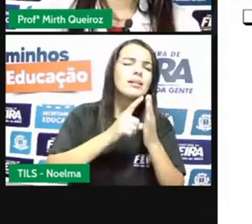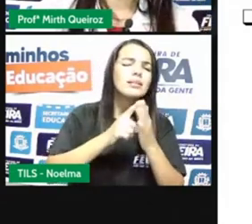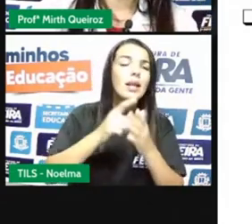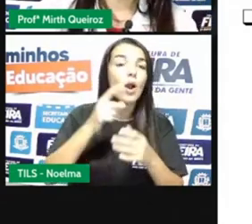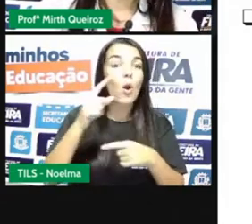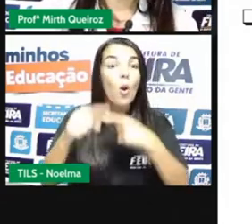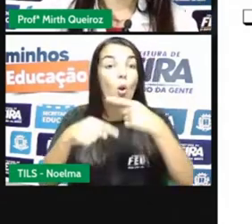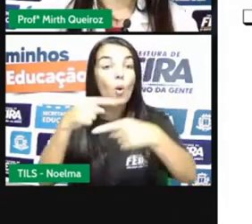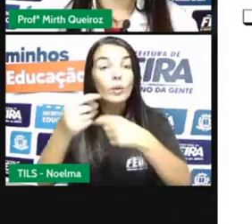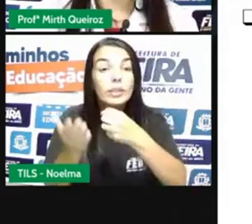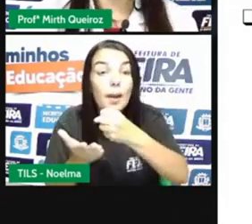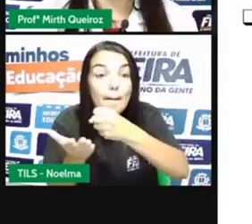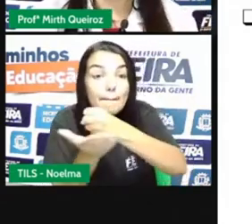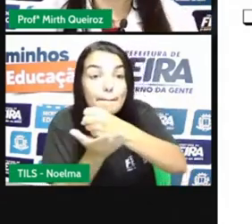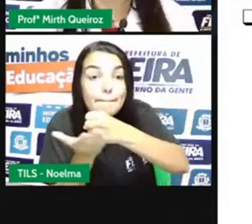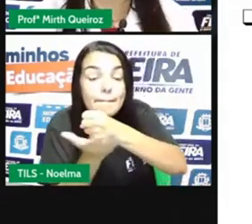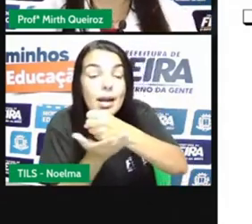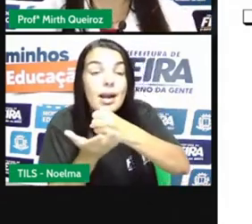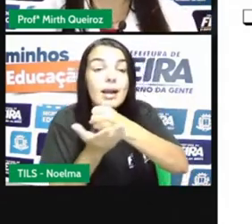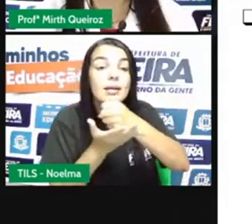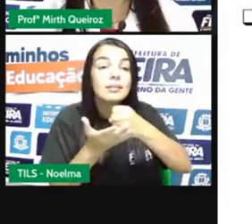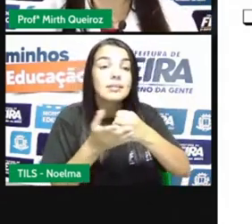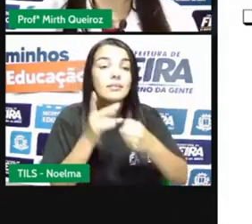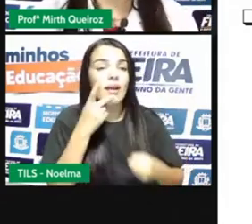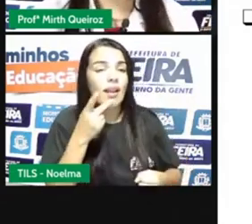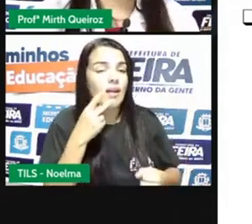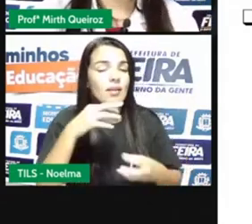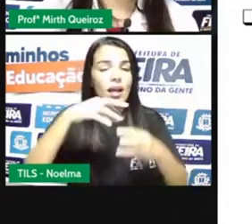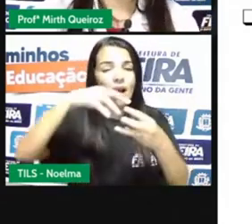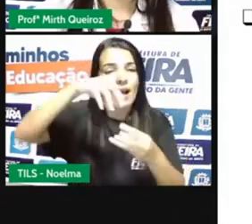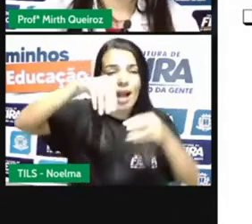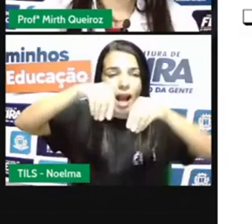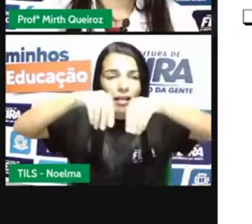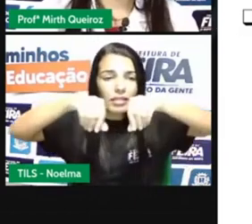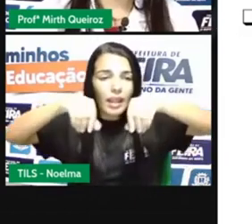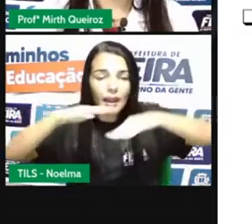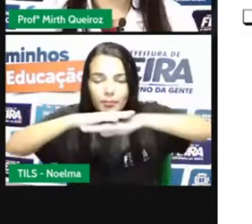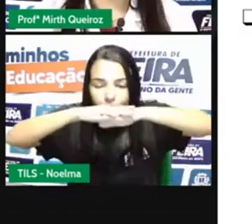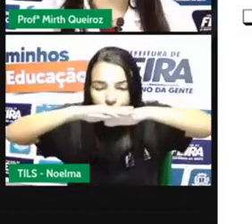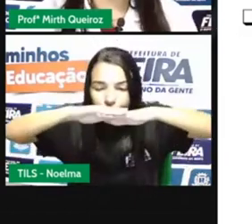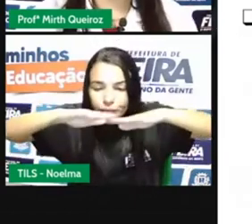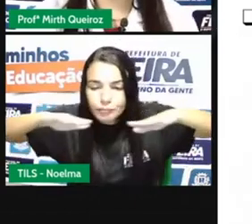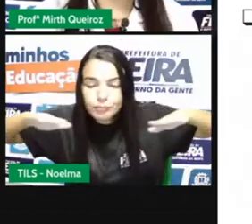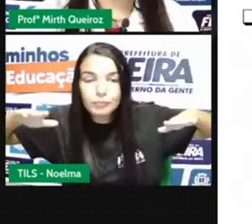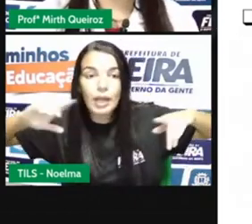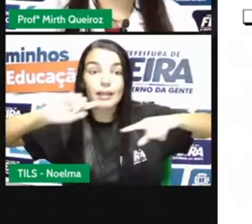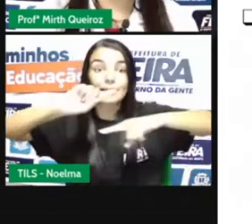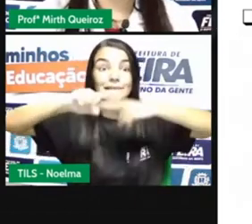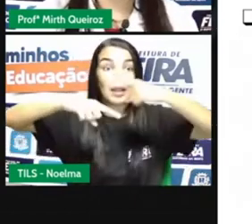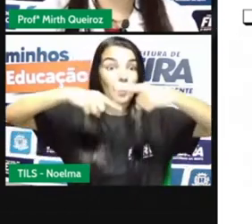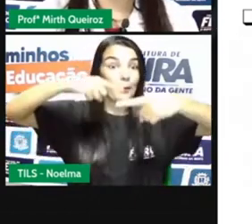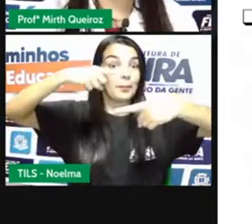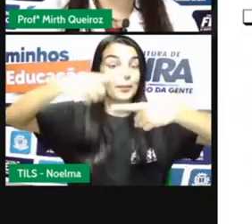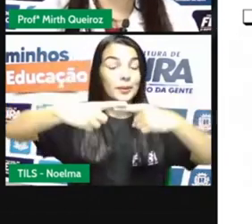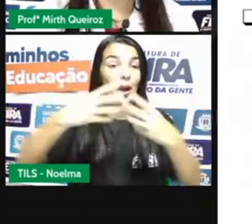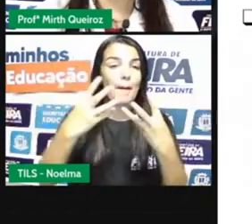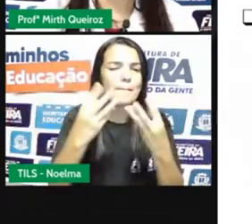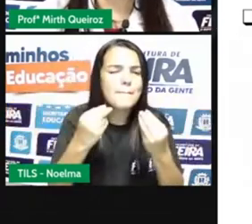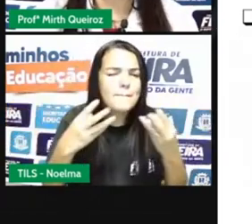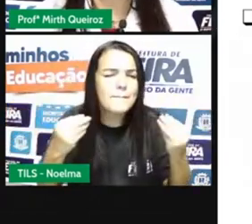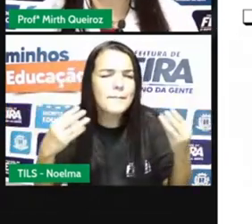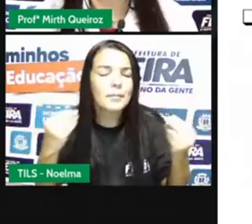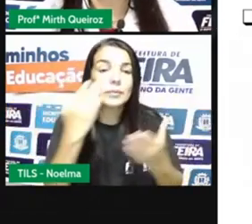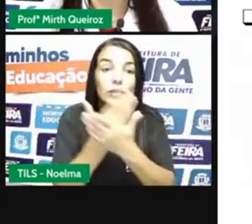várias outras teorias que a Terra era plana, né? Até chegar a essa posição aí